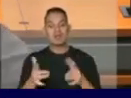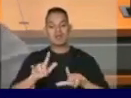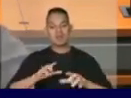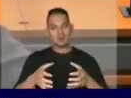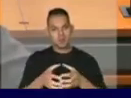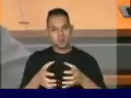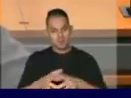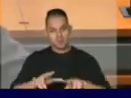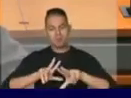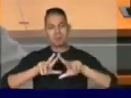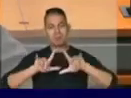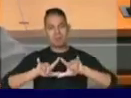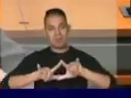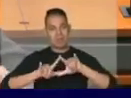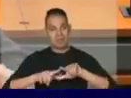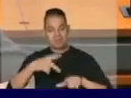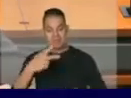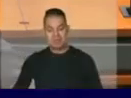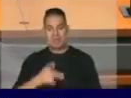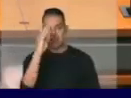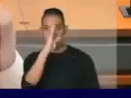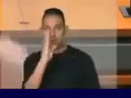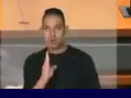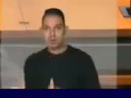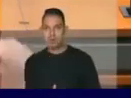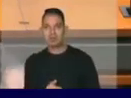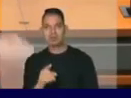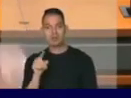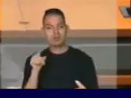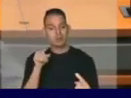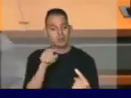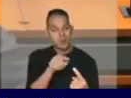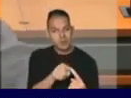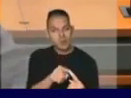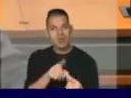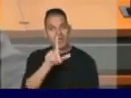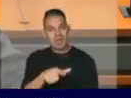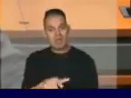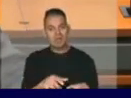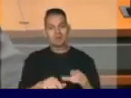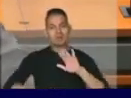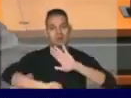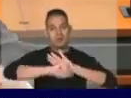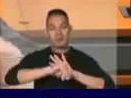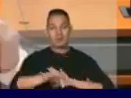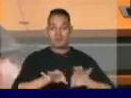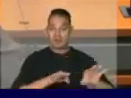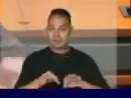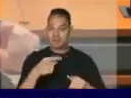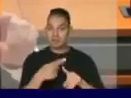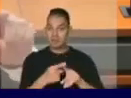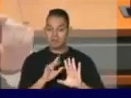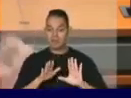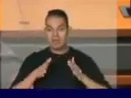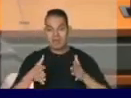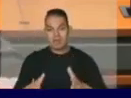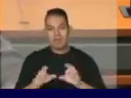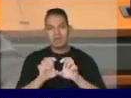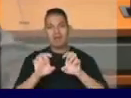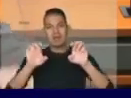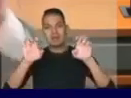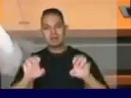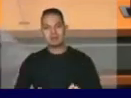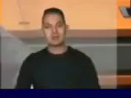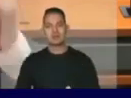milícia no Brasil não seja devidamente apontada como crime organizado, porque ela faz parte da